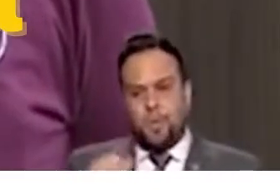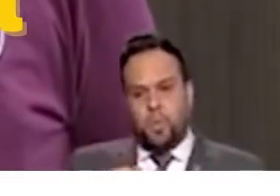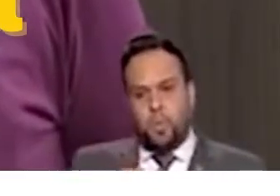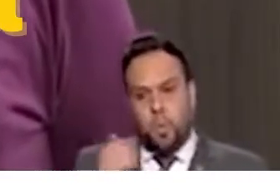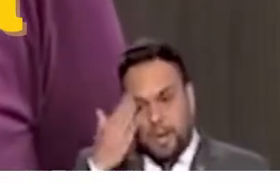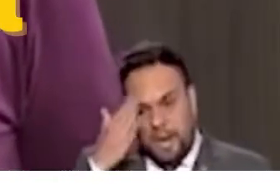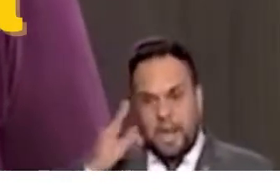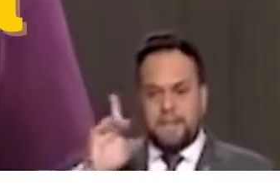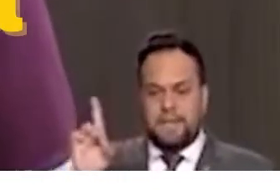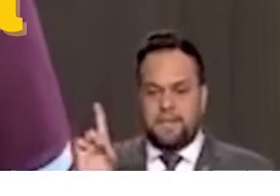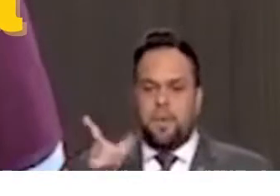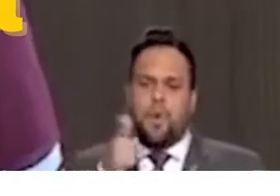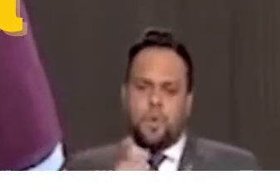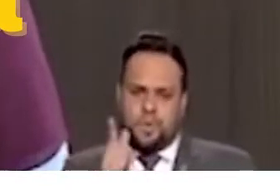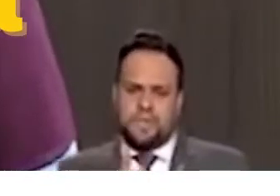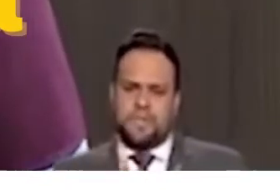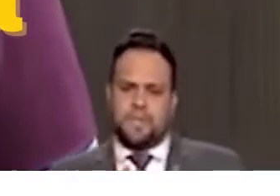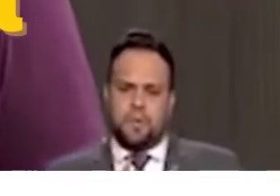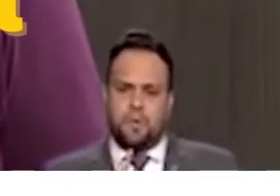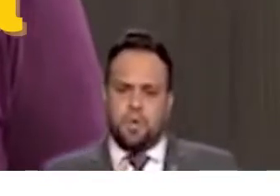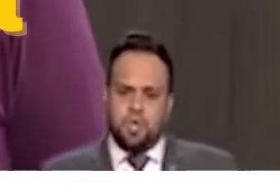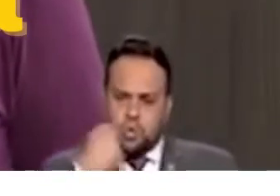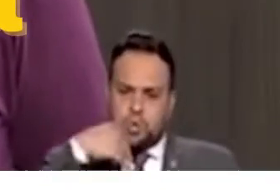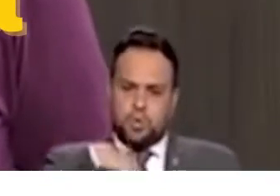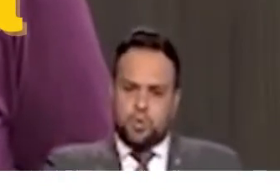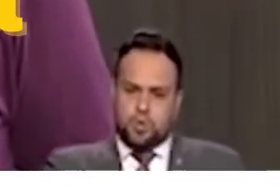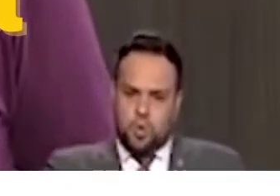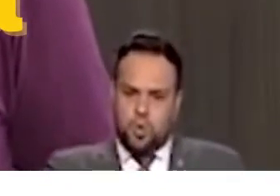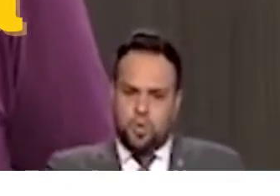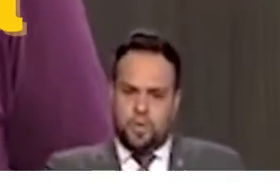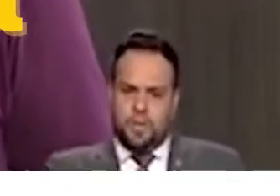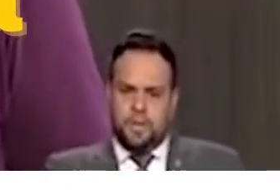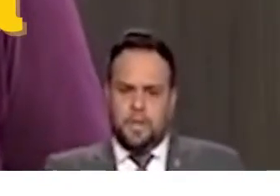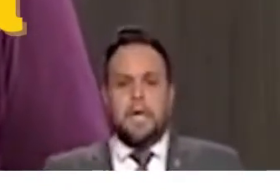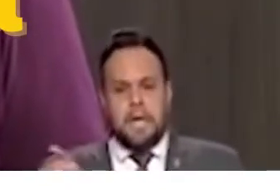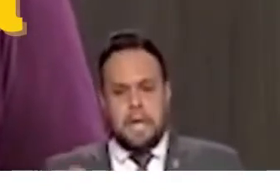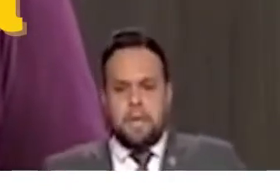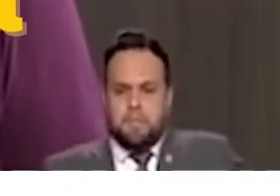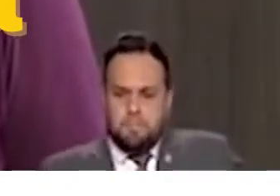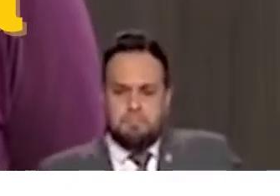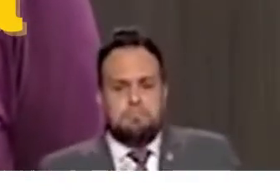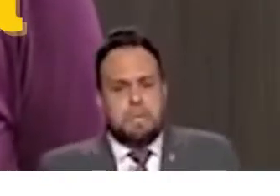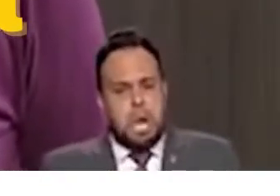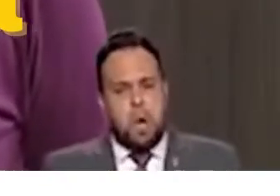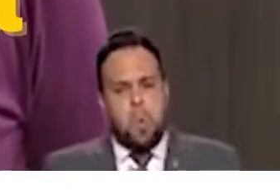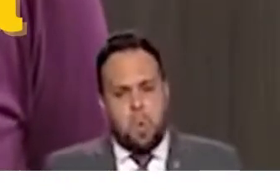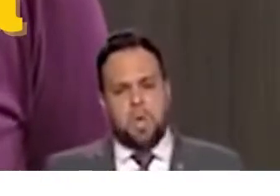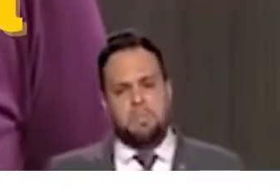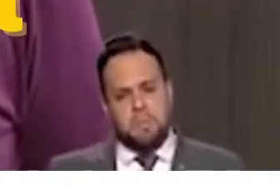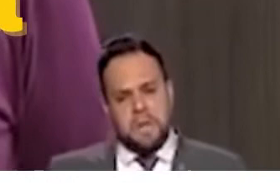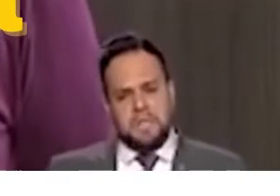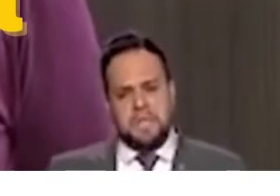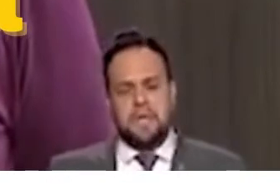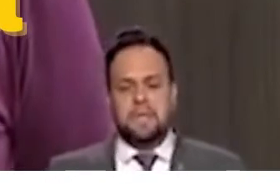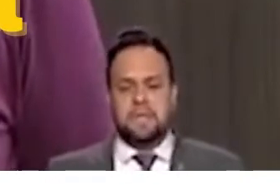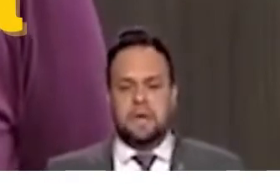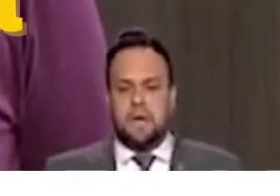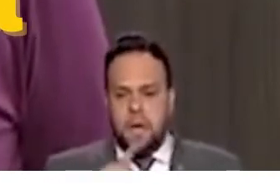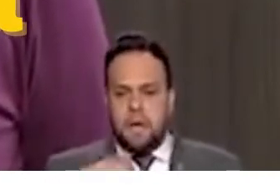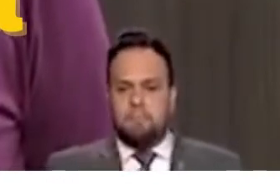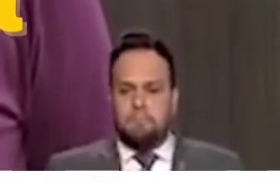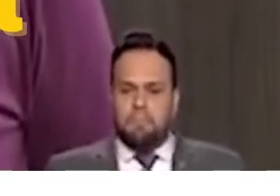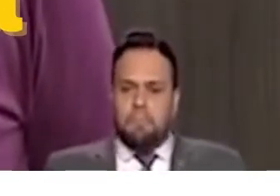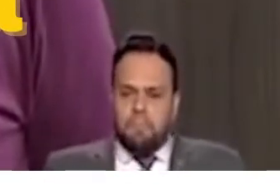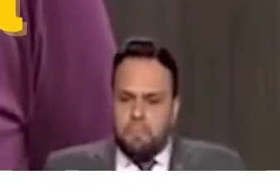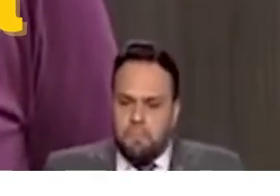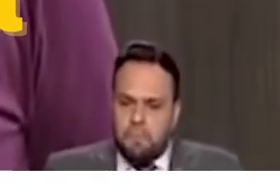conseguimos. Coloca a sonda gástrica, ele é paciente, tranquilo, a coisa começa a funcionar